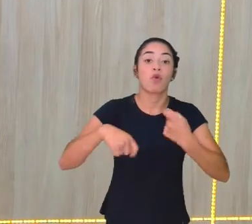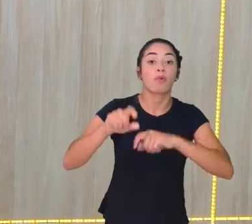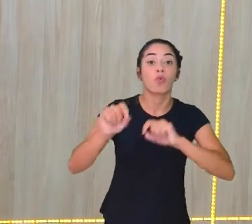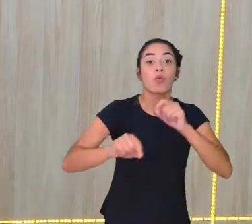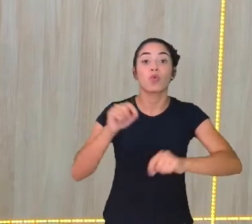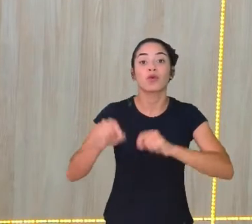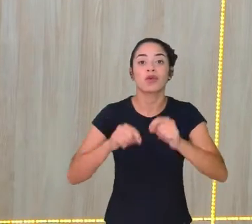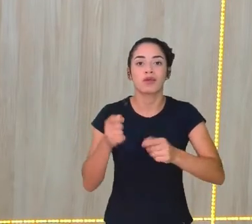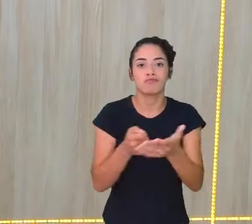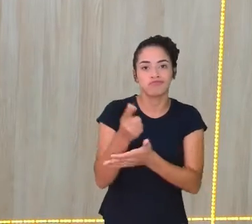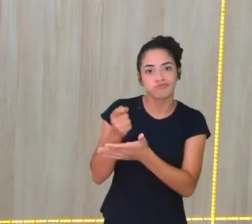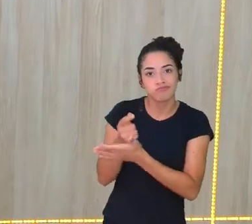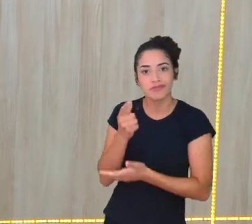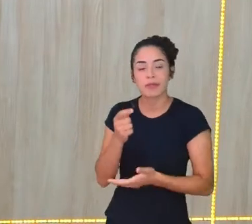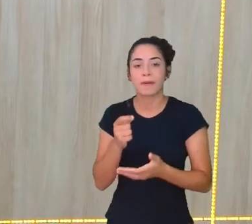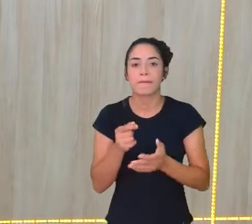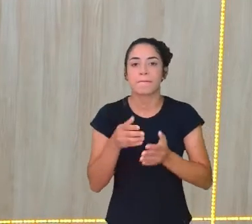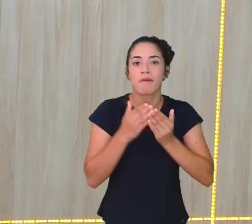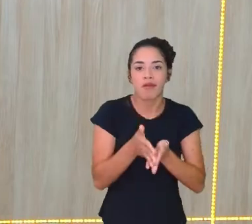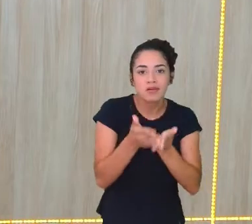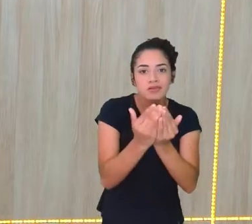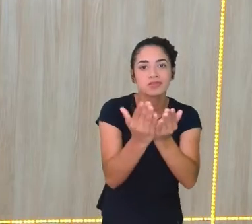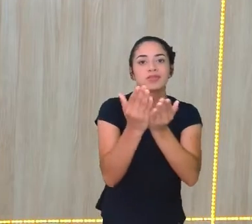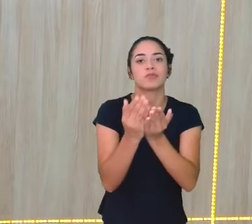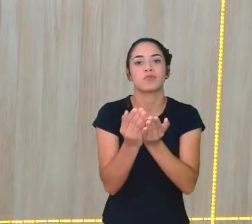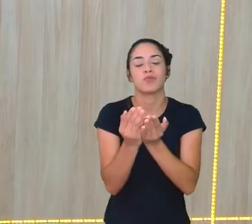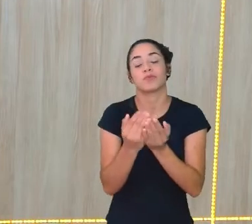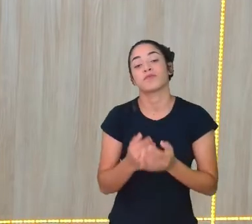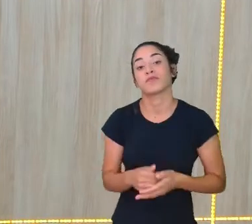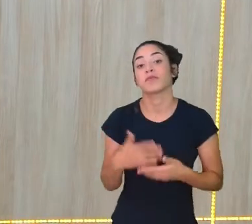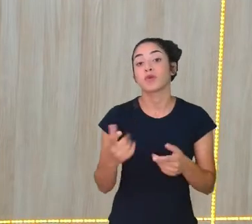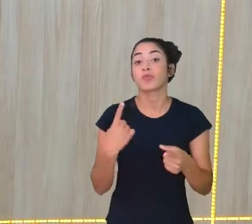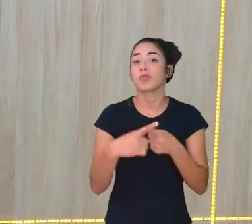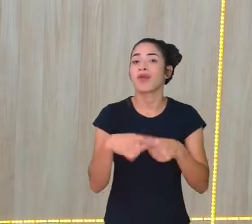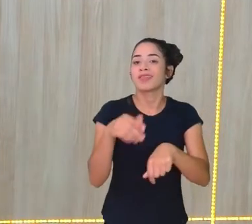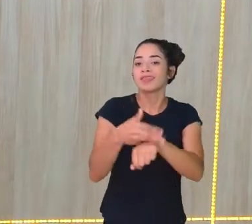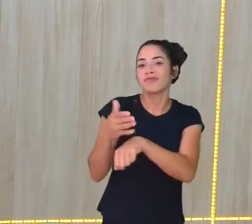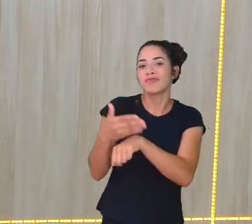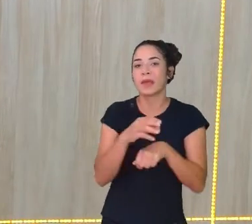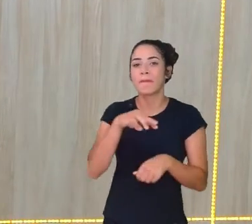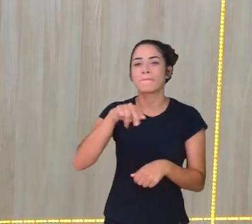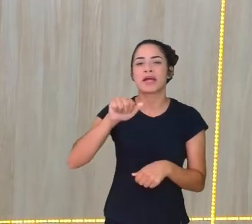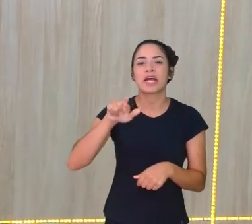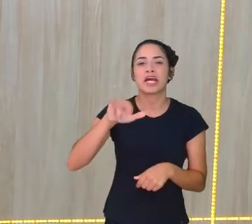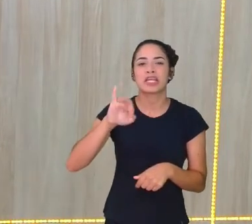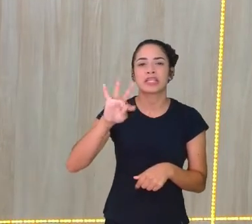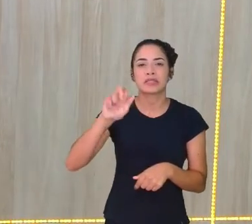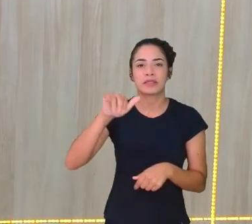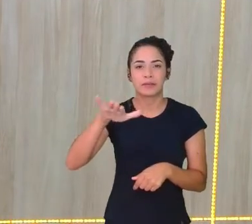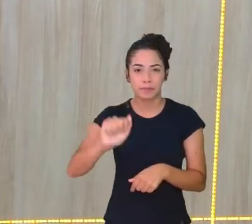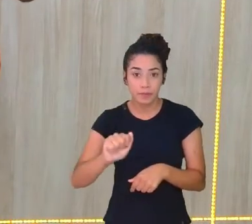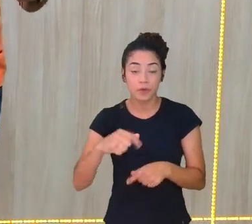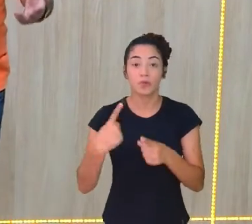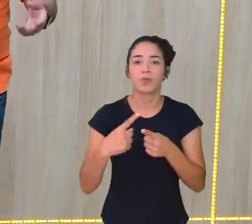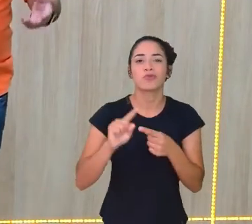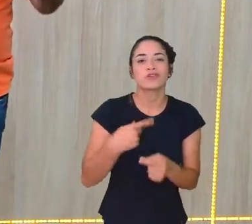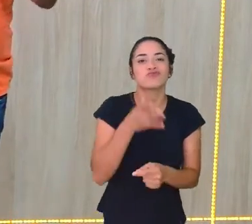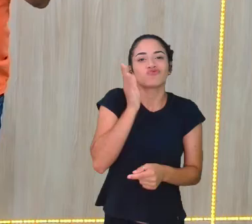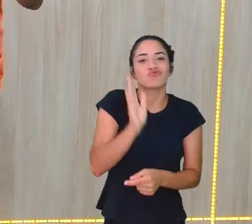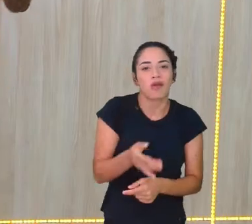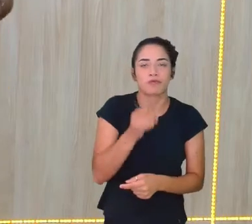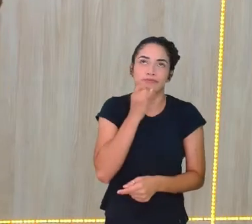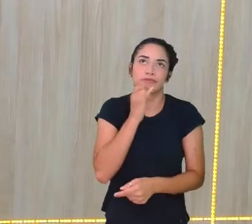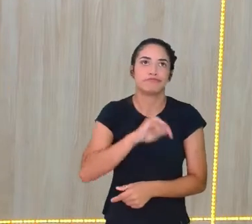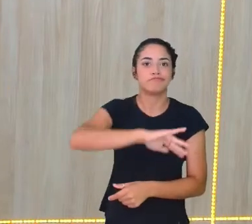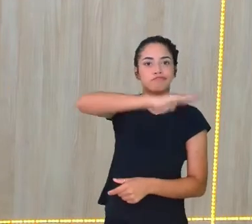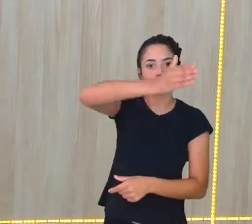Pireu. Então a gente tem, por que a atividade marítima? Porque, como a gente falou, como o relevo ele